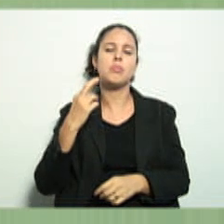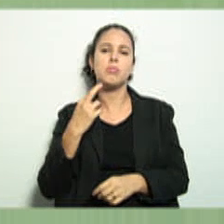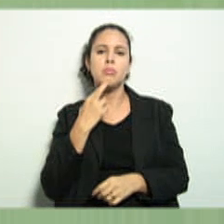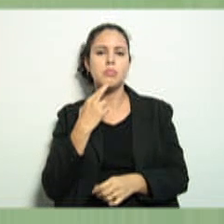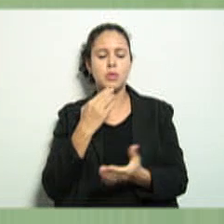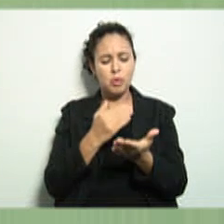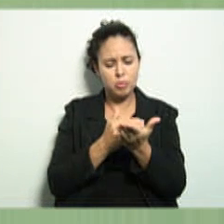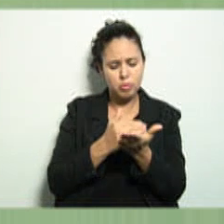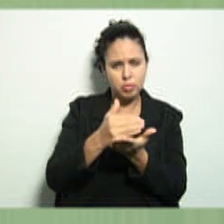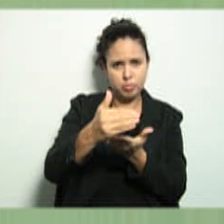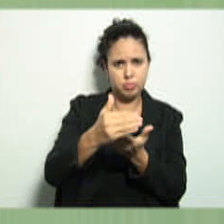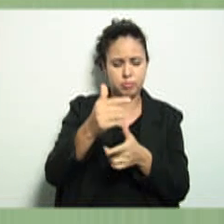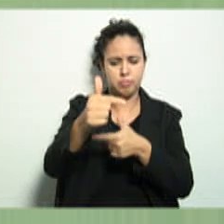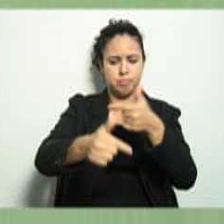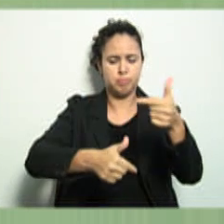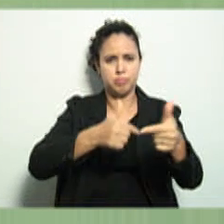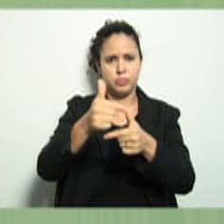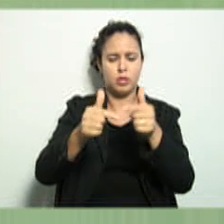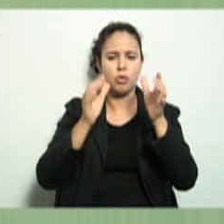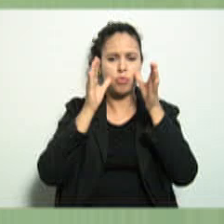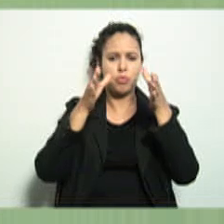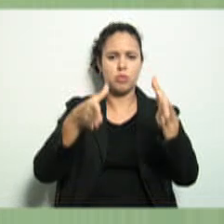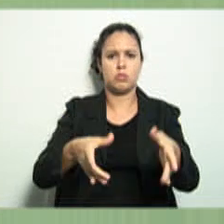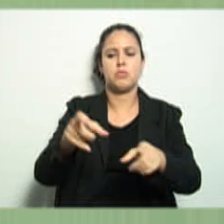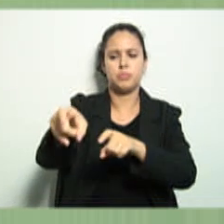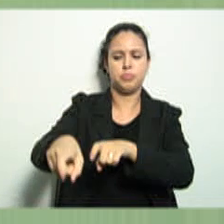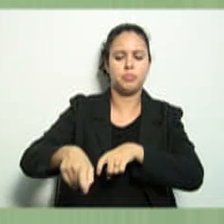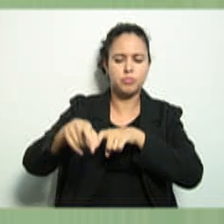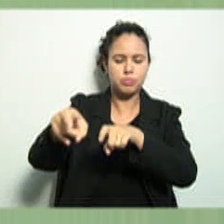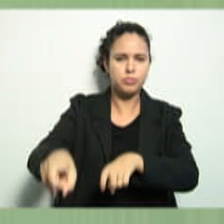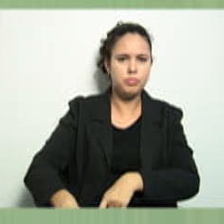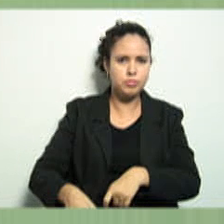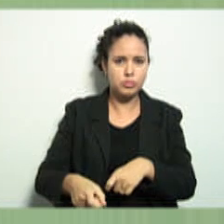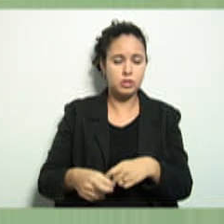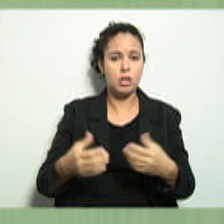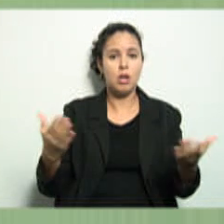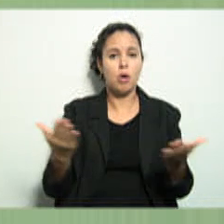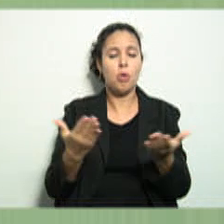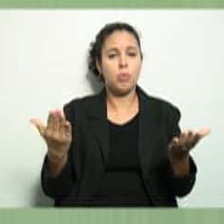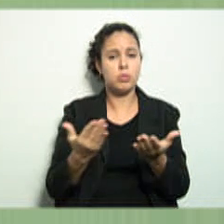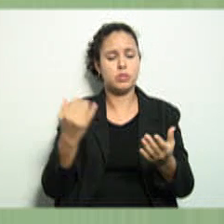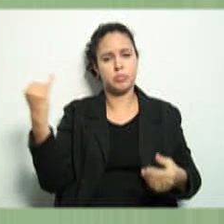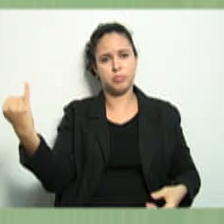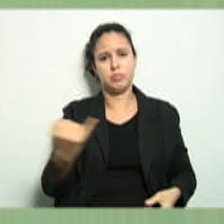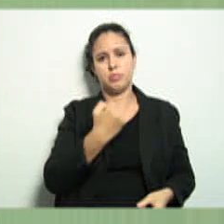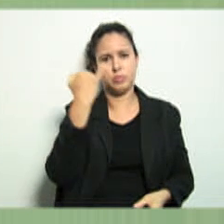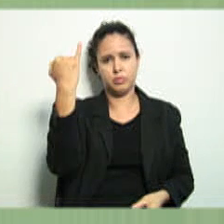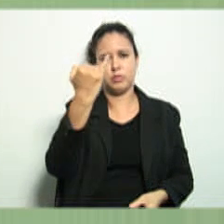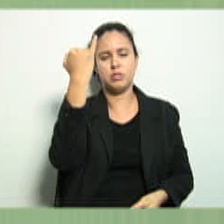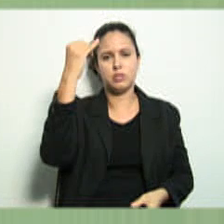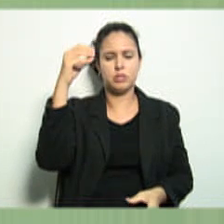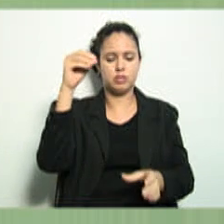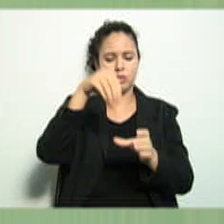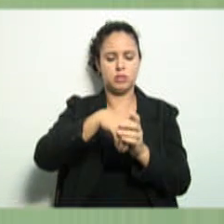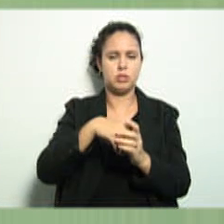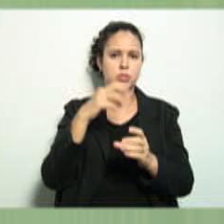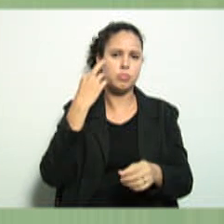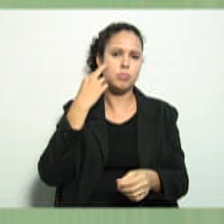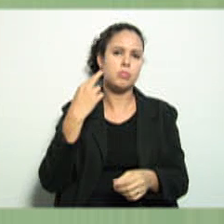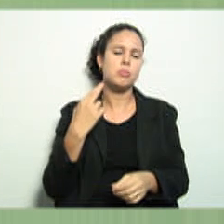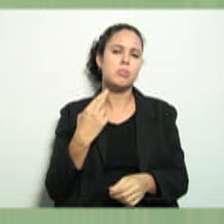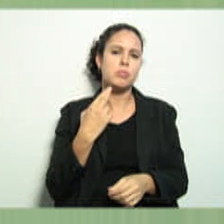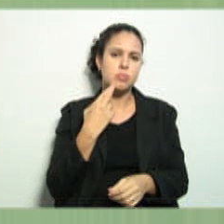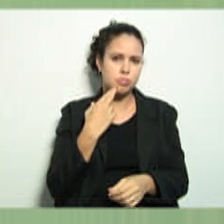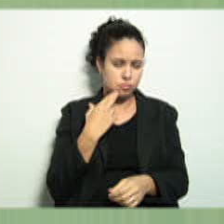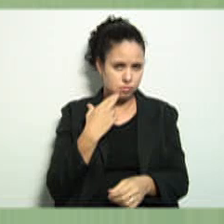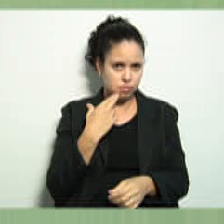o ciclo da agropecuária, que se deu até hoje como o mais importante, o mais consolidado em nosso estado, que